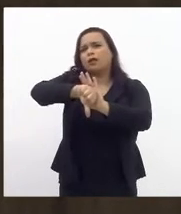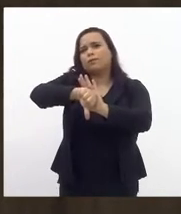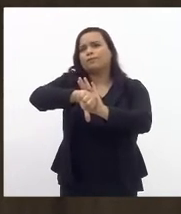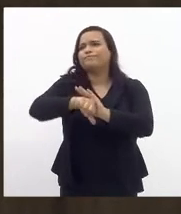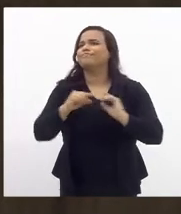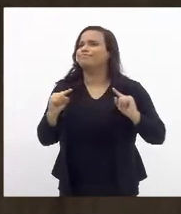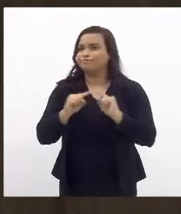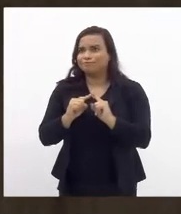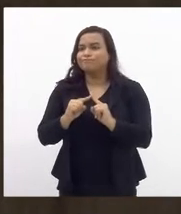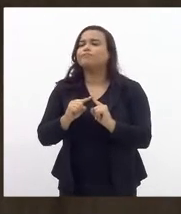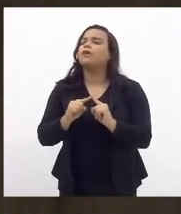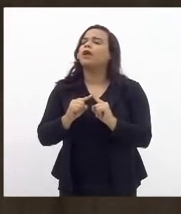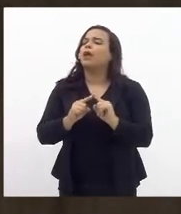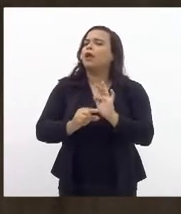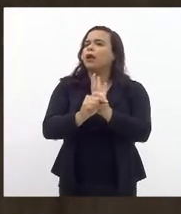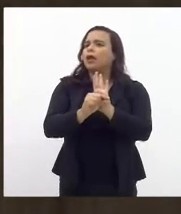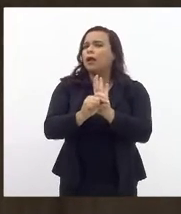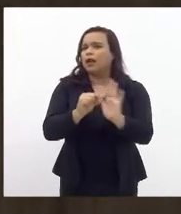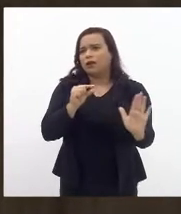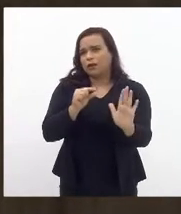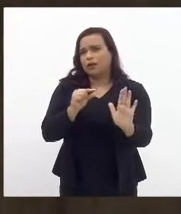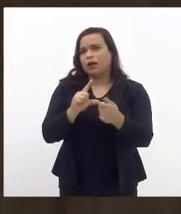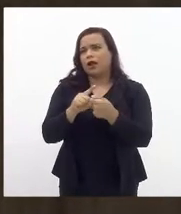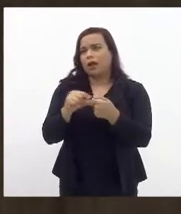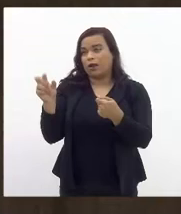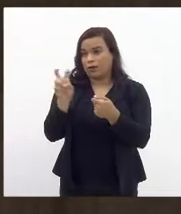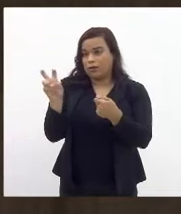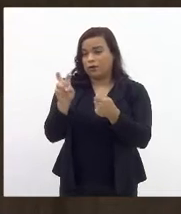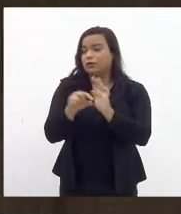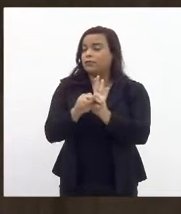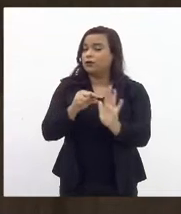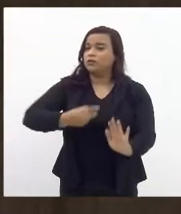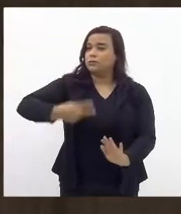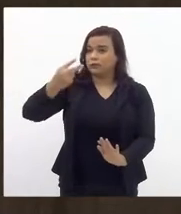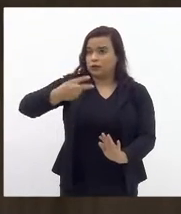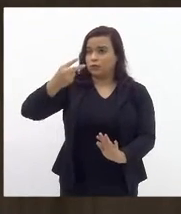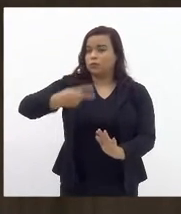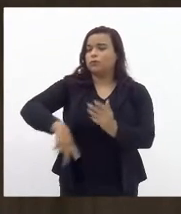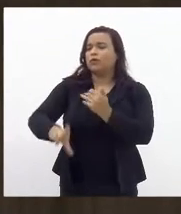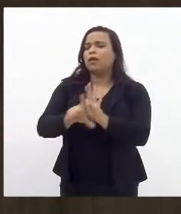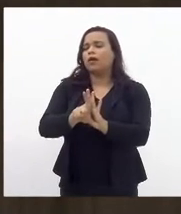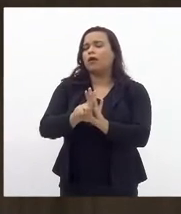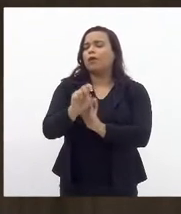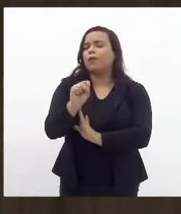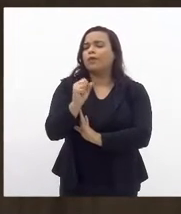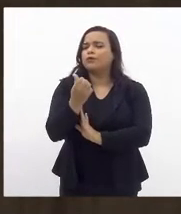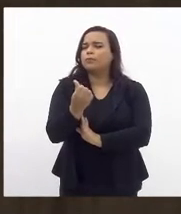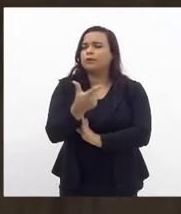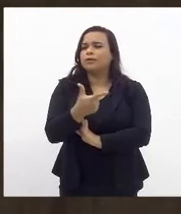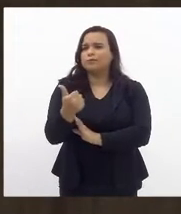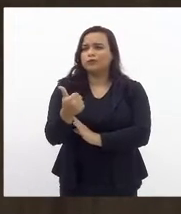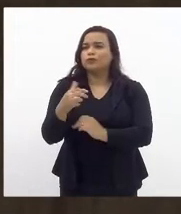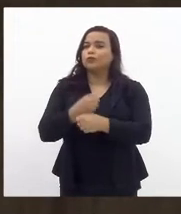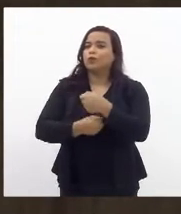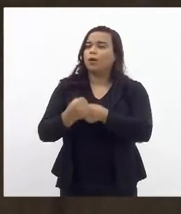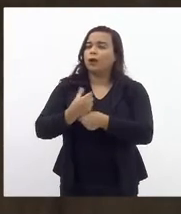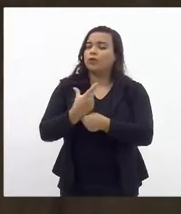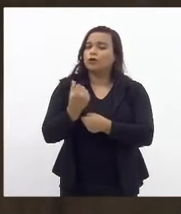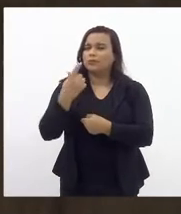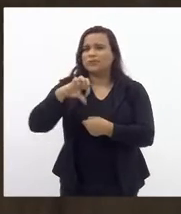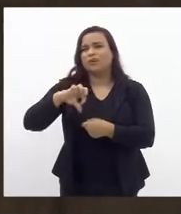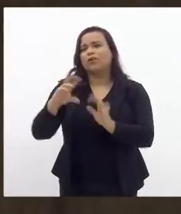está definida no inciso 2º do artigo 5º da Lei 8.621, de